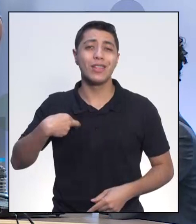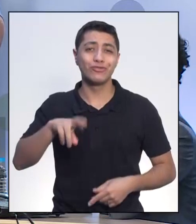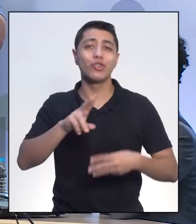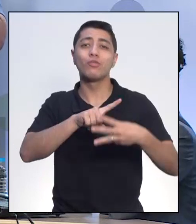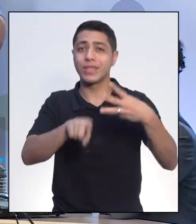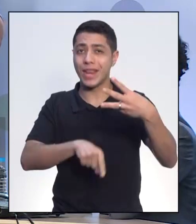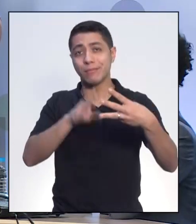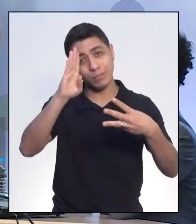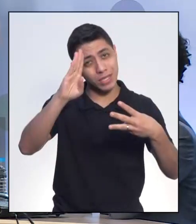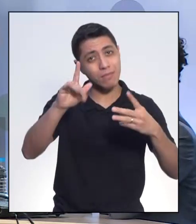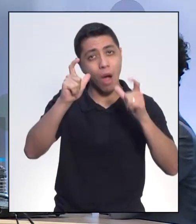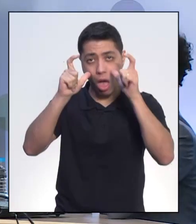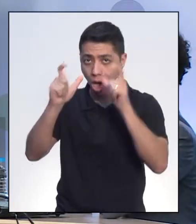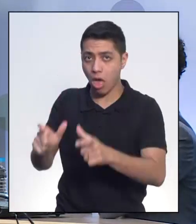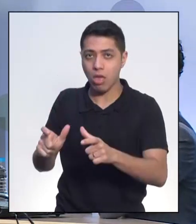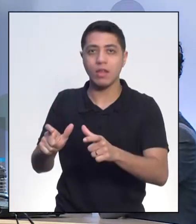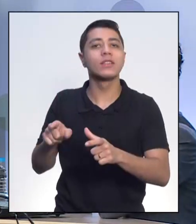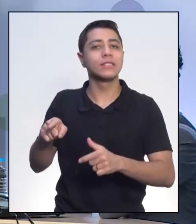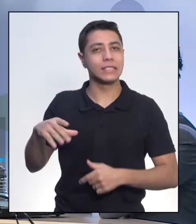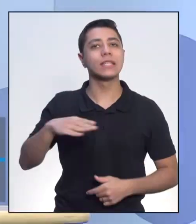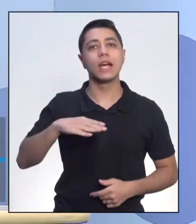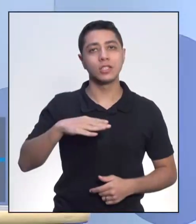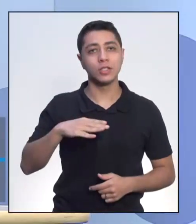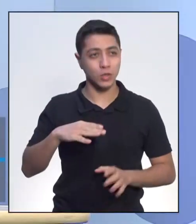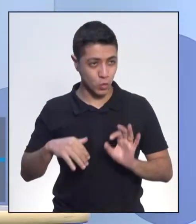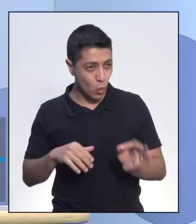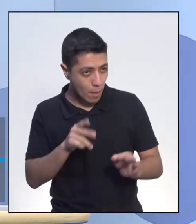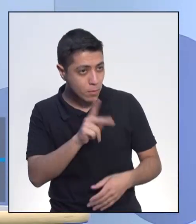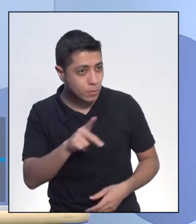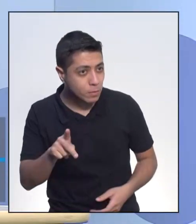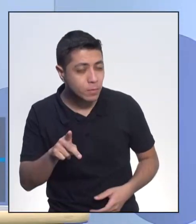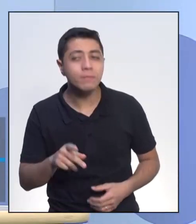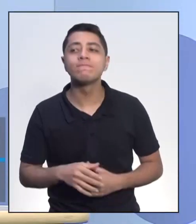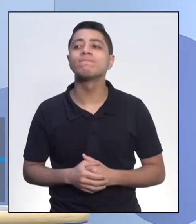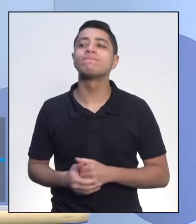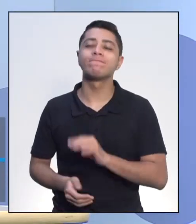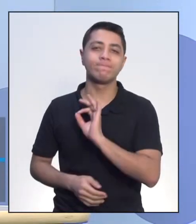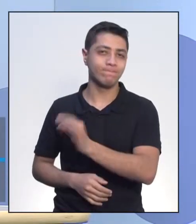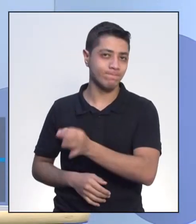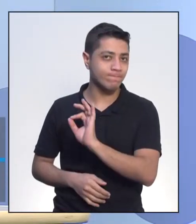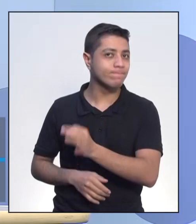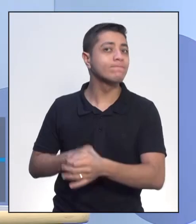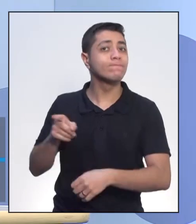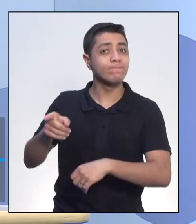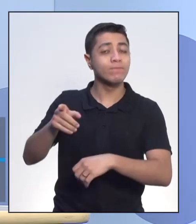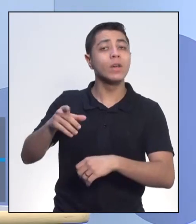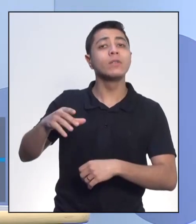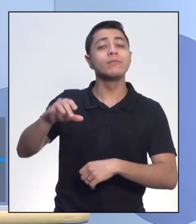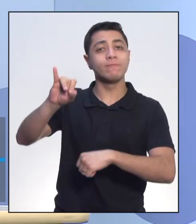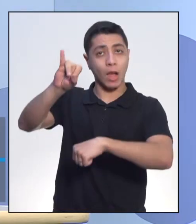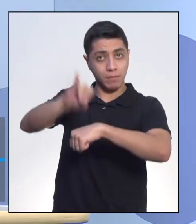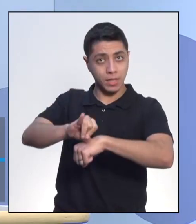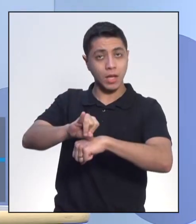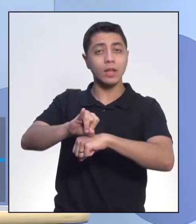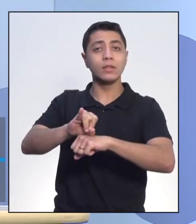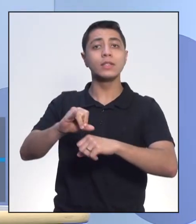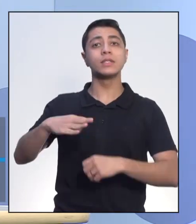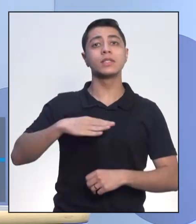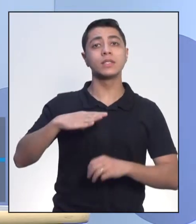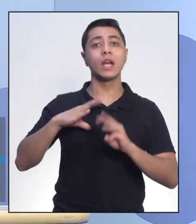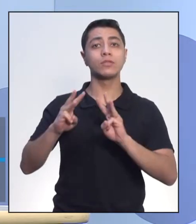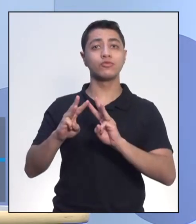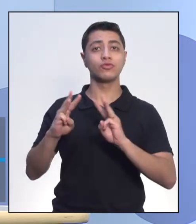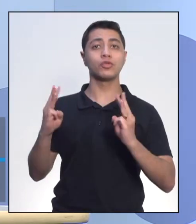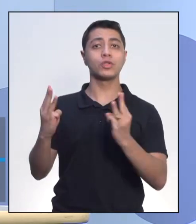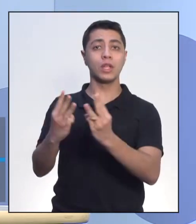parte da população, né, professor? Exatamente. Tanto é que esse centro histórico ali de Jerusalém, a parte que tem,